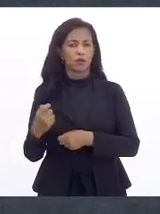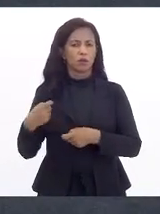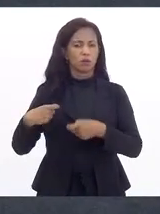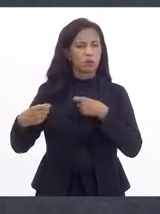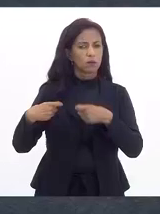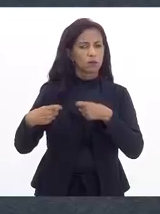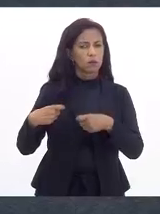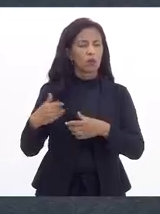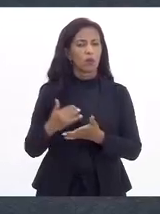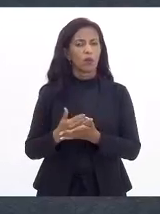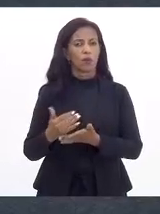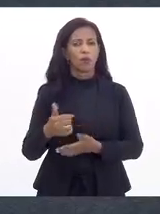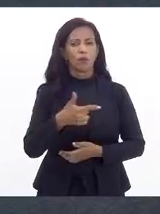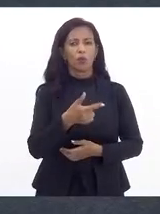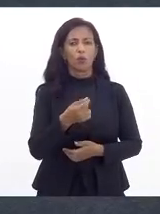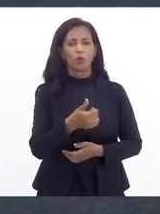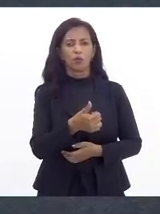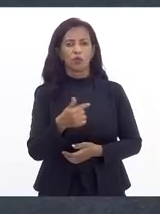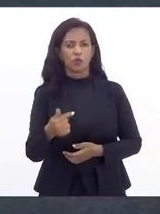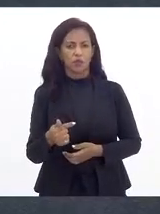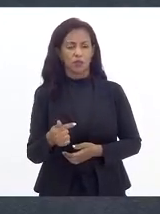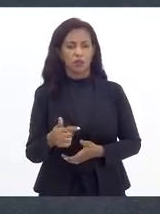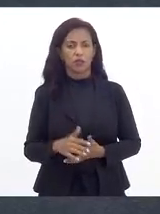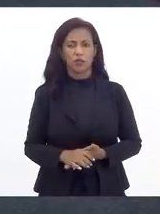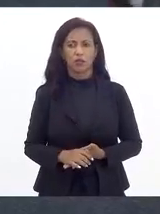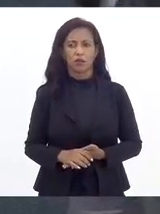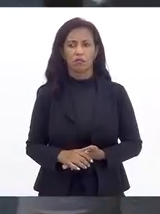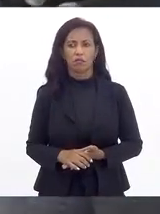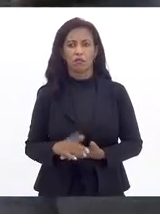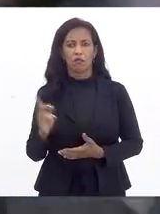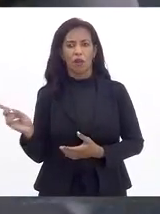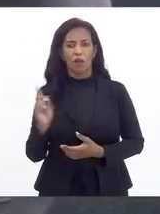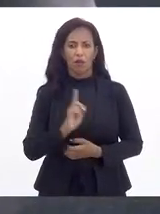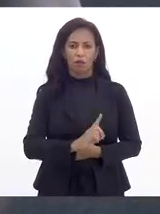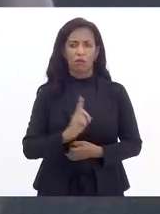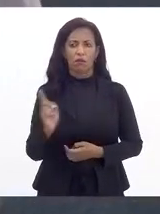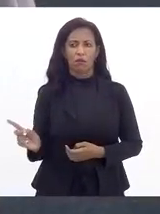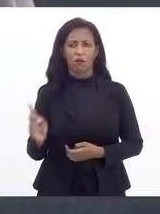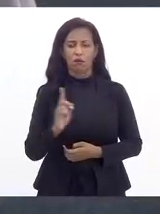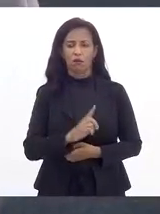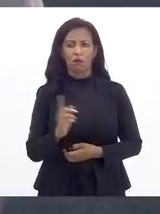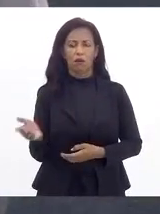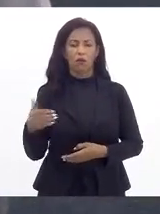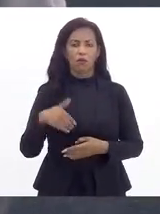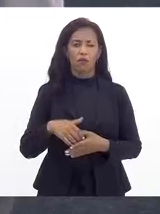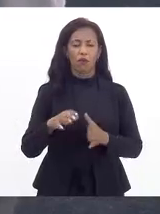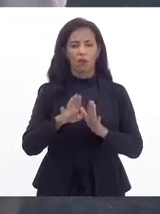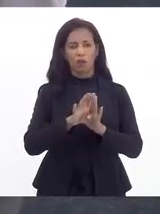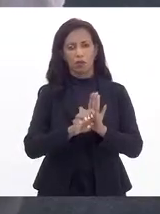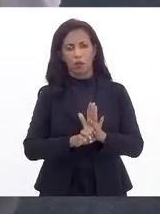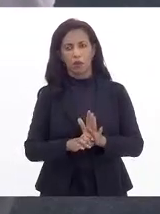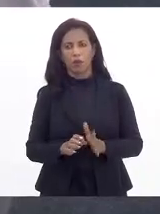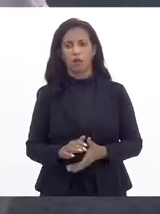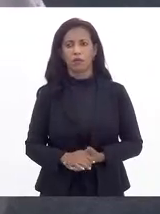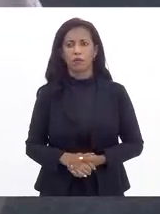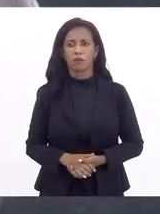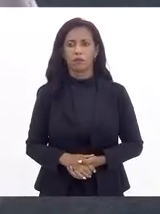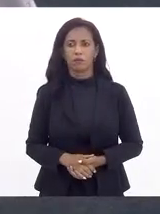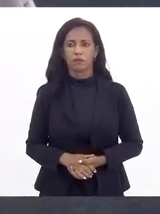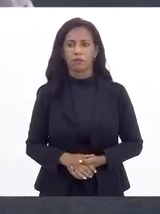nós iniciamos aqui no ano de 17. Vai para cá, vem para lá, vota, emenda e